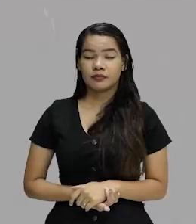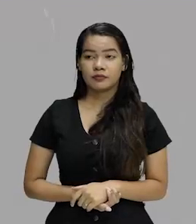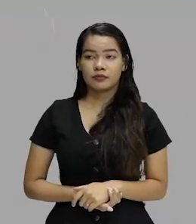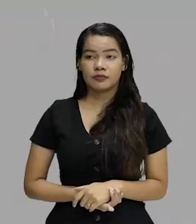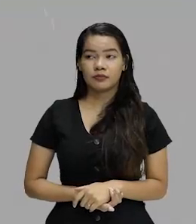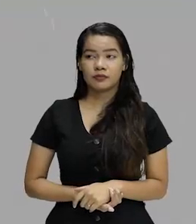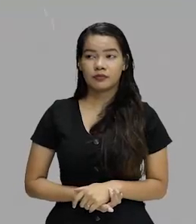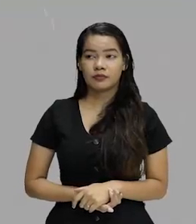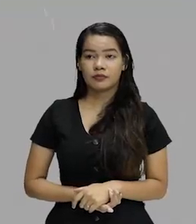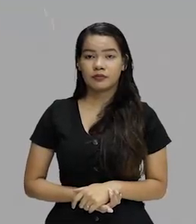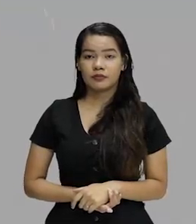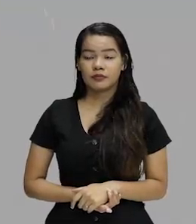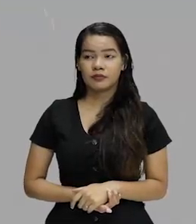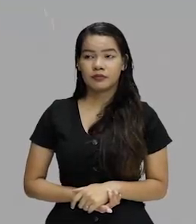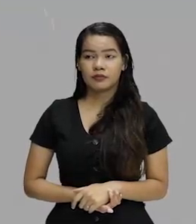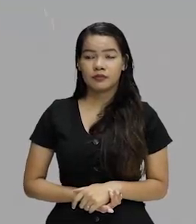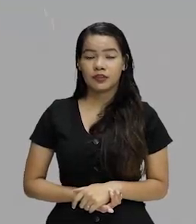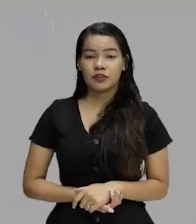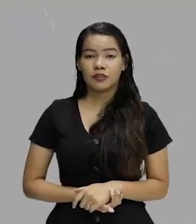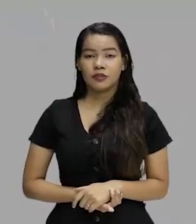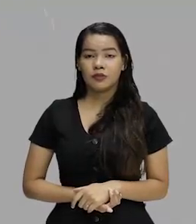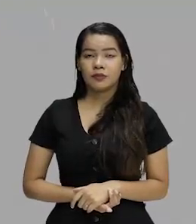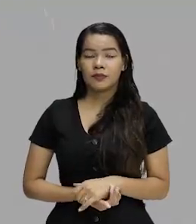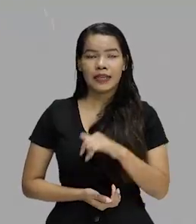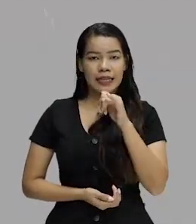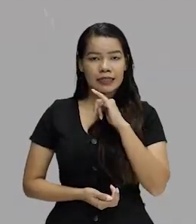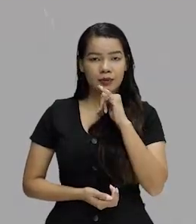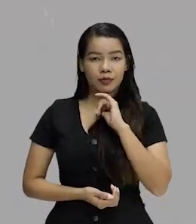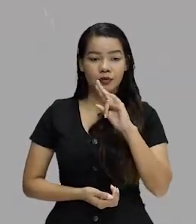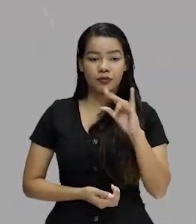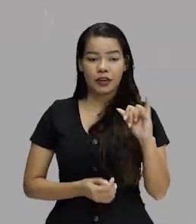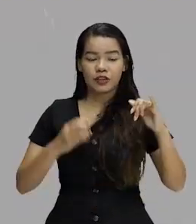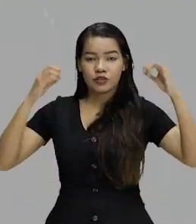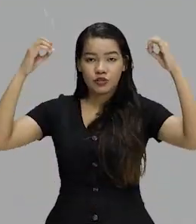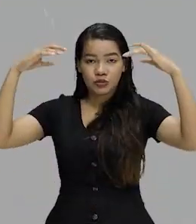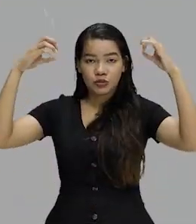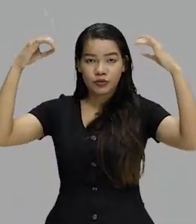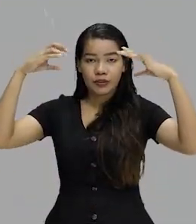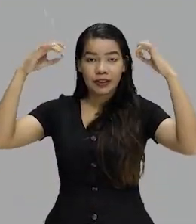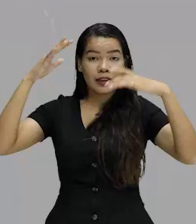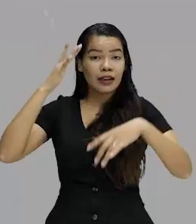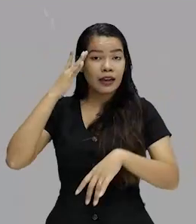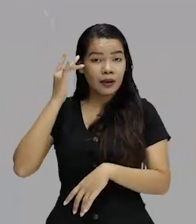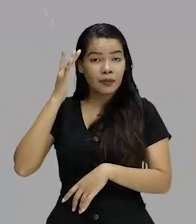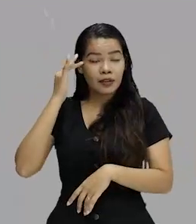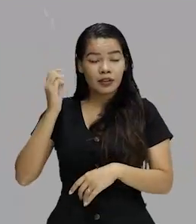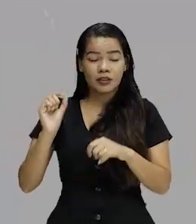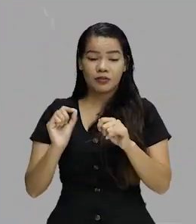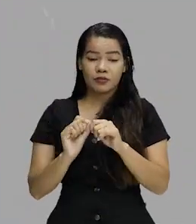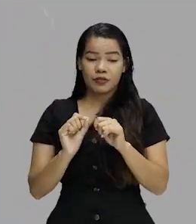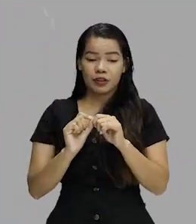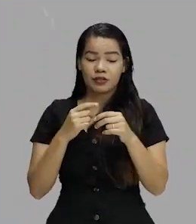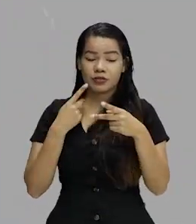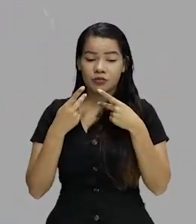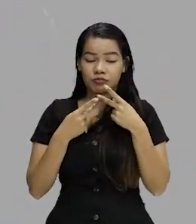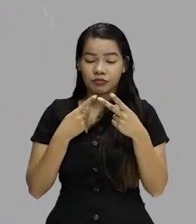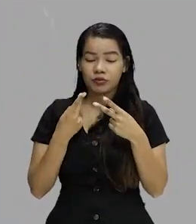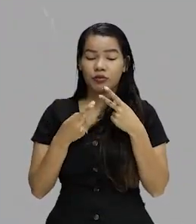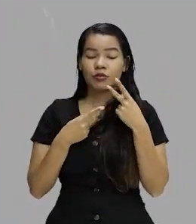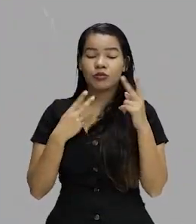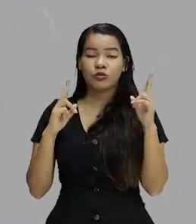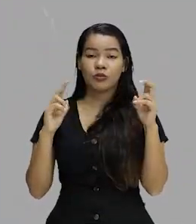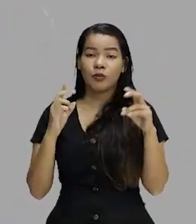rain tomorrow. Choverá amanhã. Estou fazendo uma previsão de uma ação que eu acredito que ainda